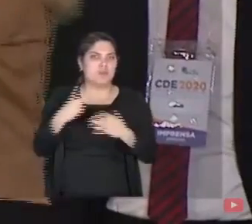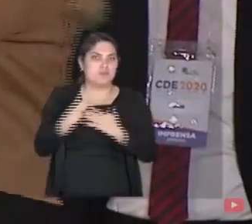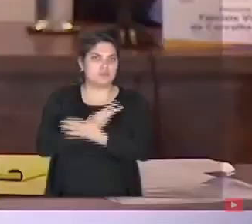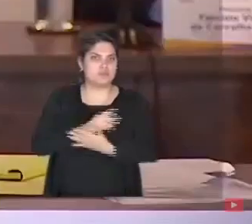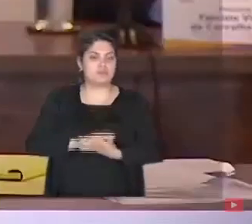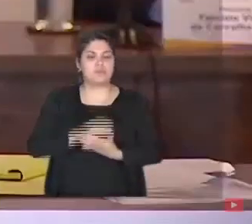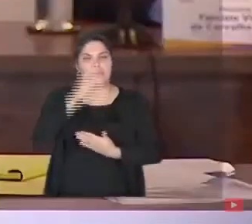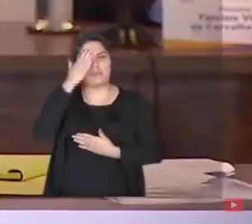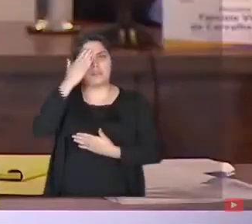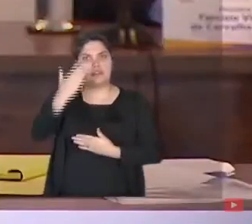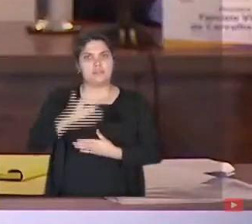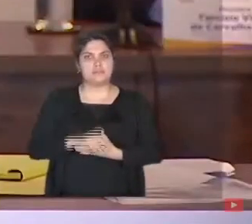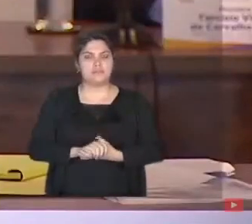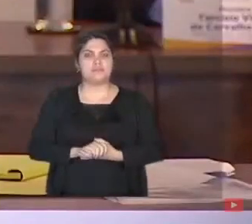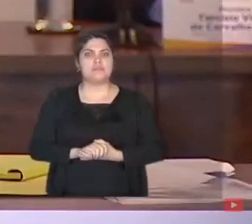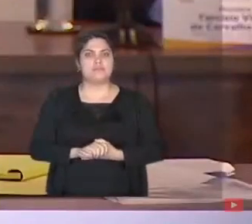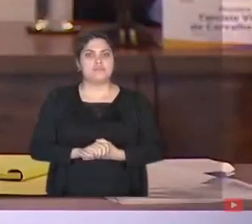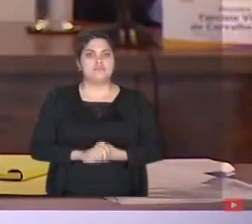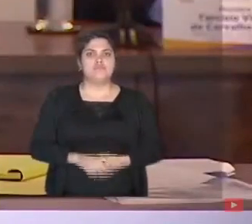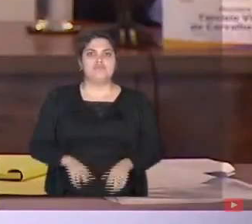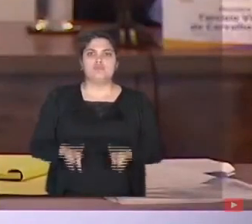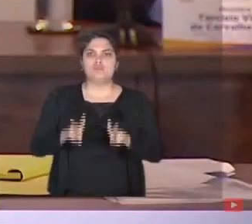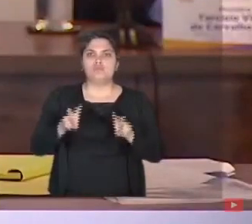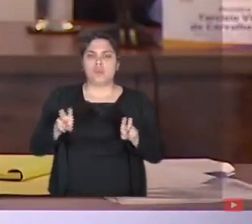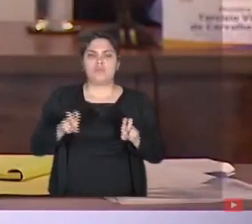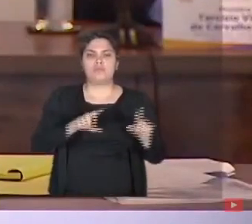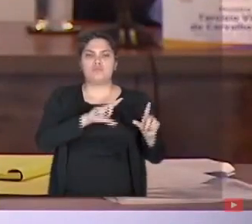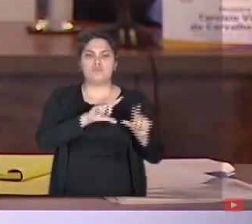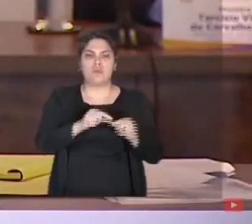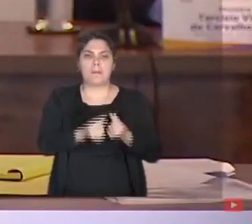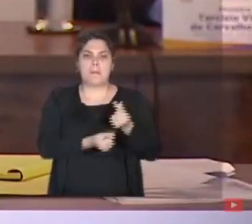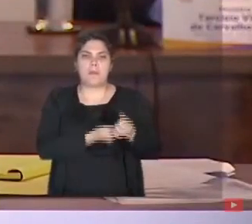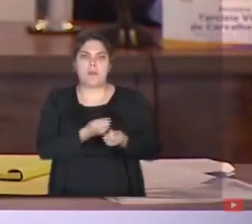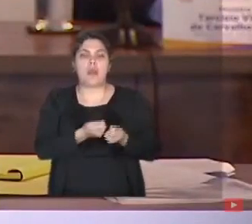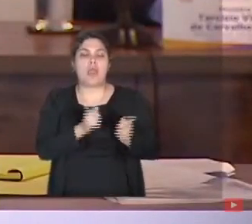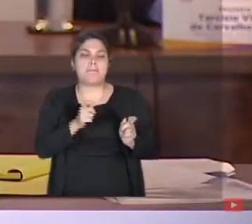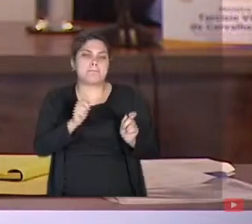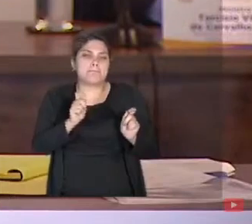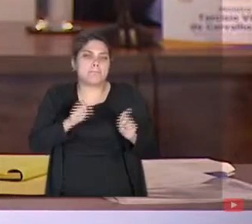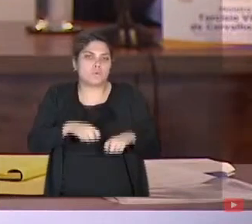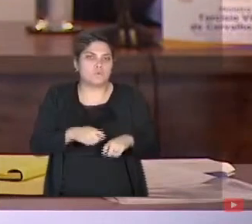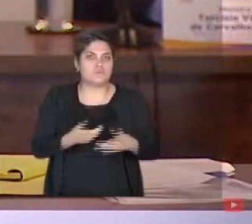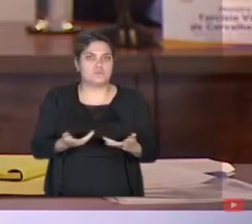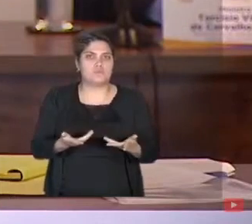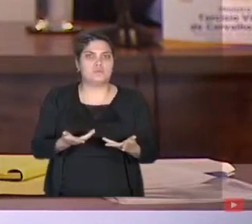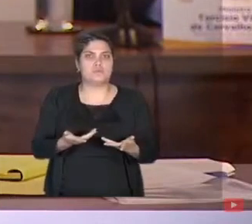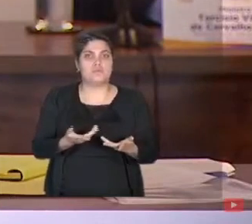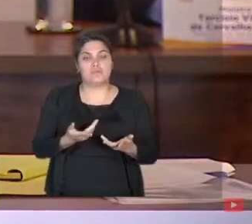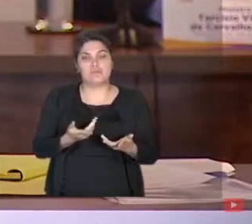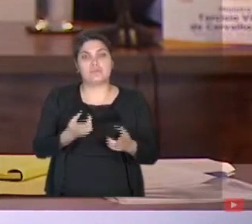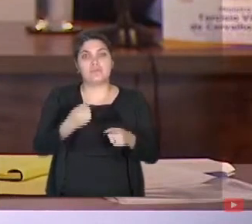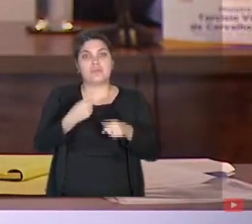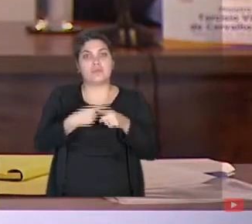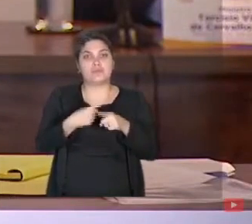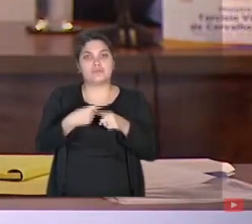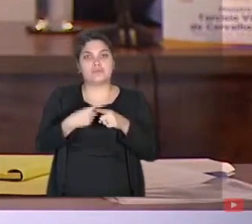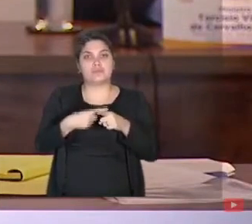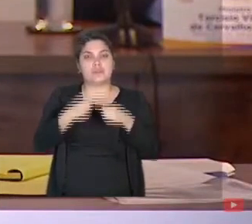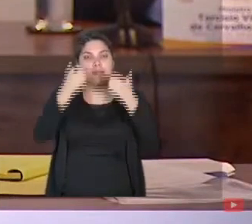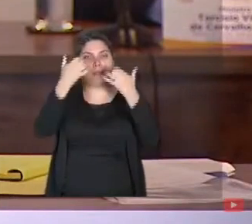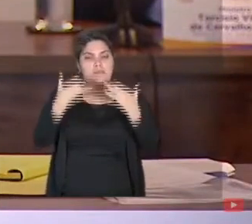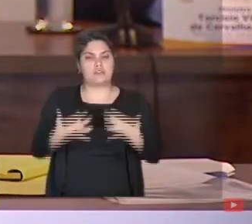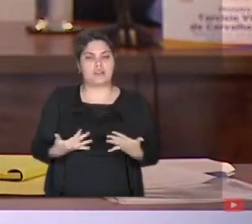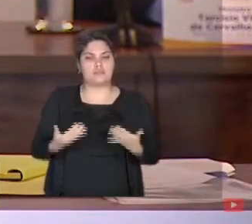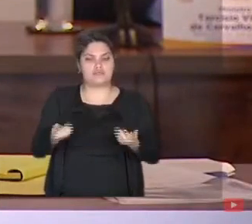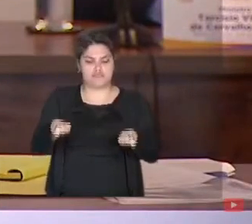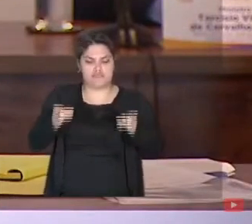Obrigada. Quanto a baixar custos, é muito possível, porque a explicação